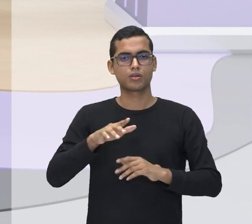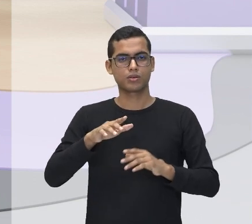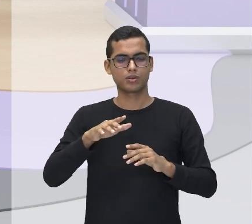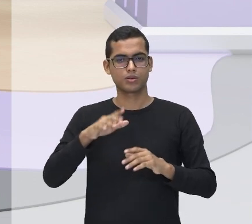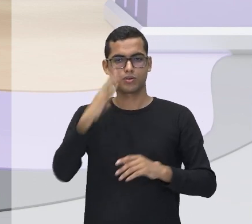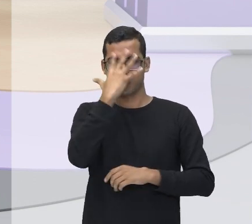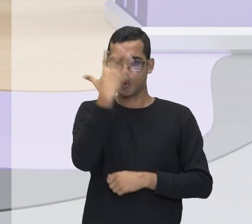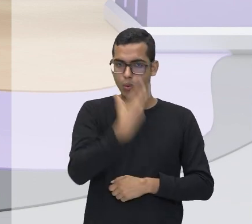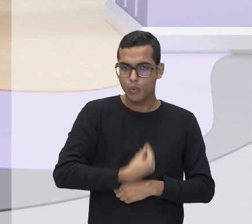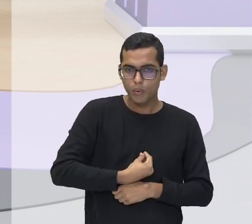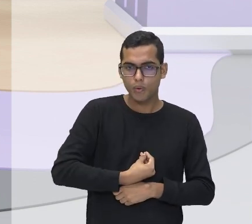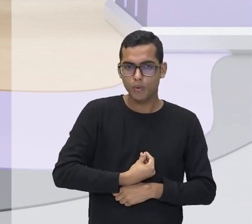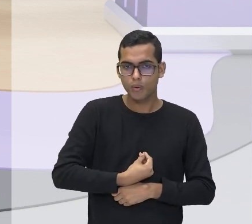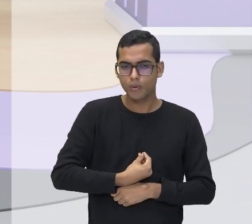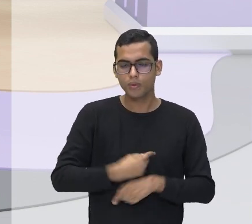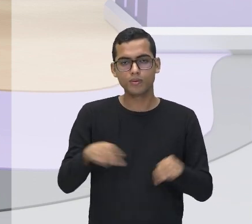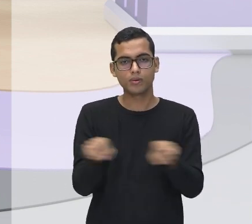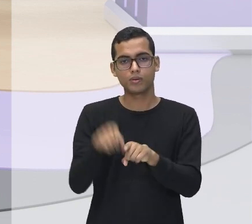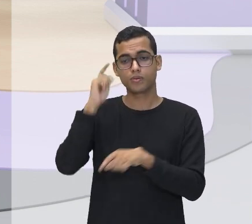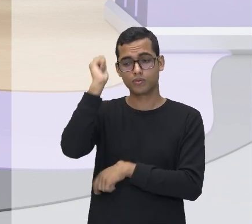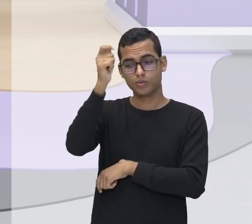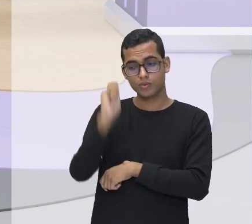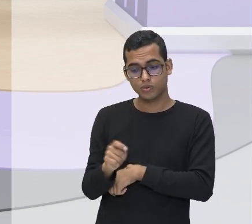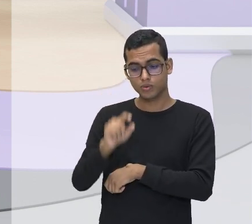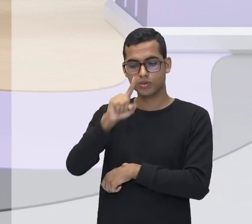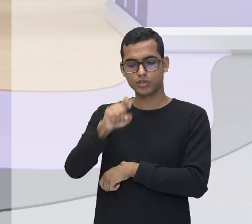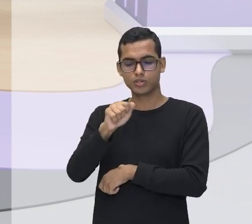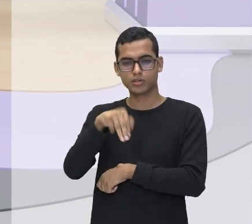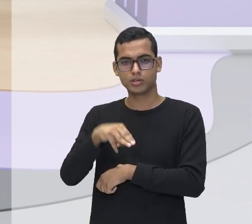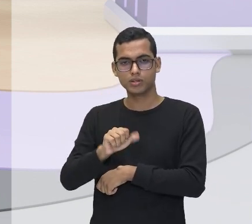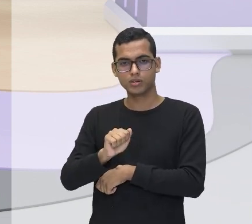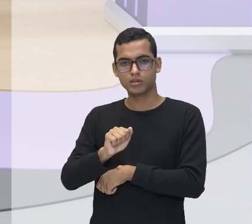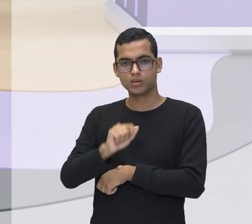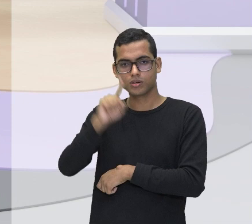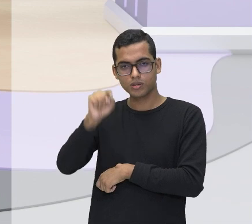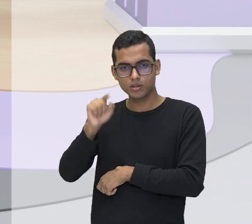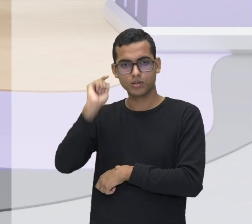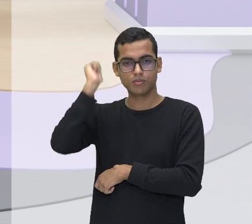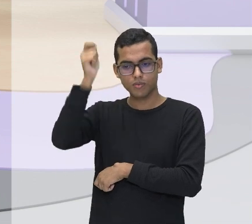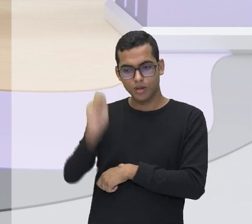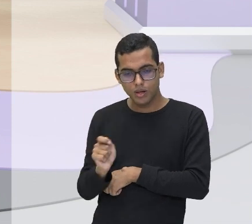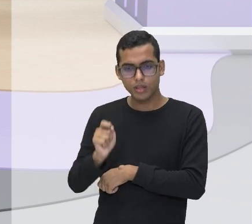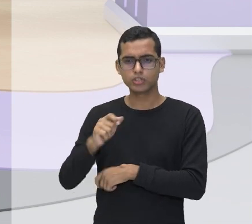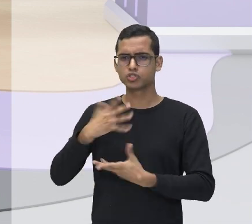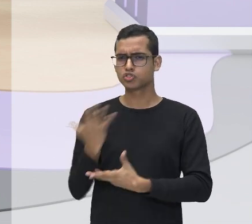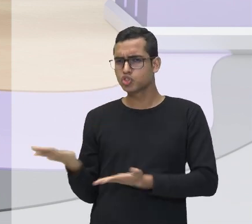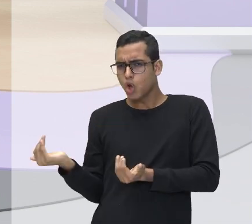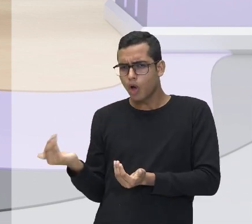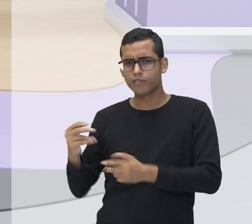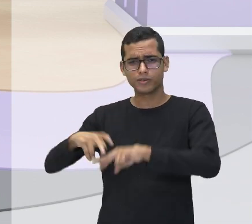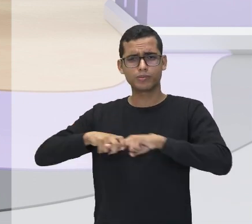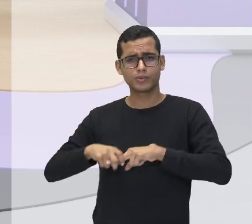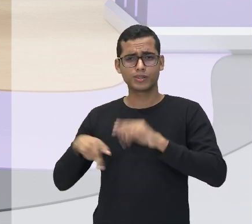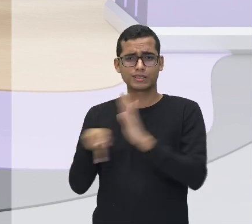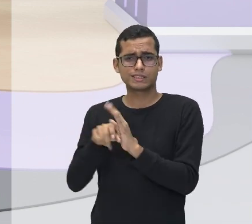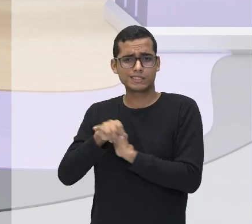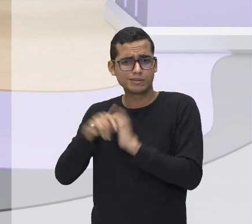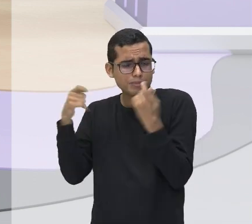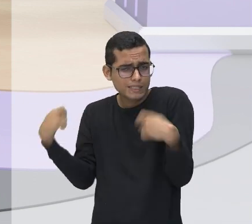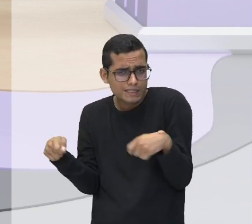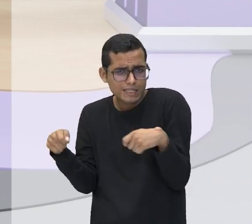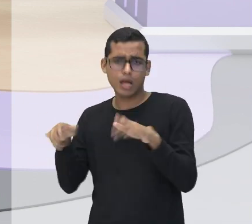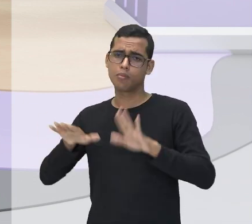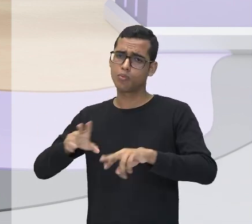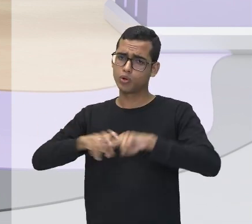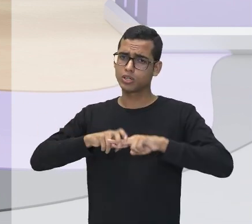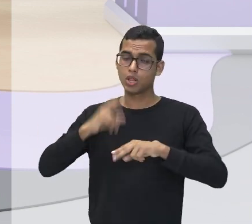Geralmente não se escolhe um pajé e um xamã muito jovem, a não ser que haja uma necessidade. O pajé ou o